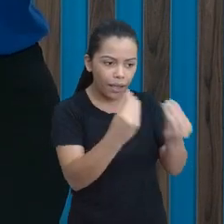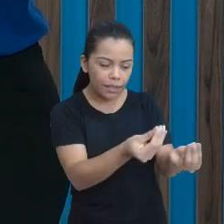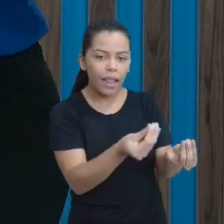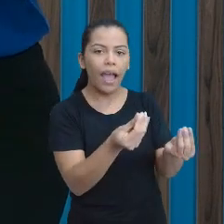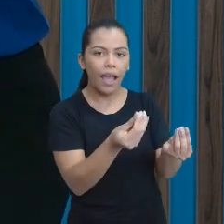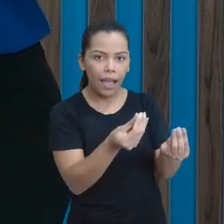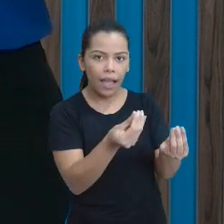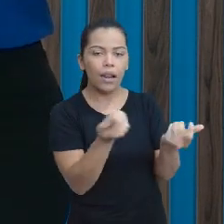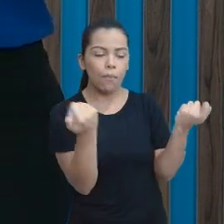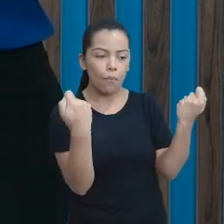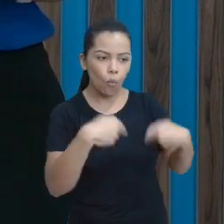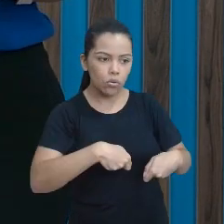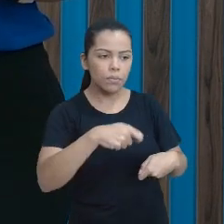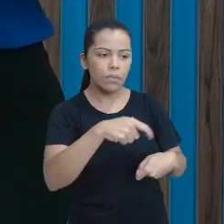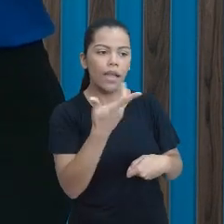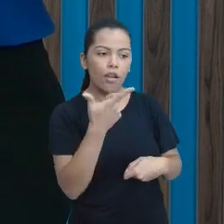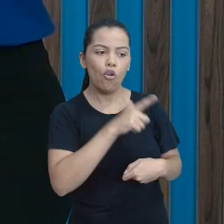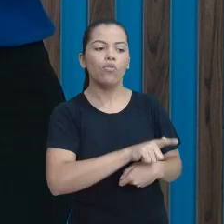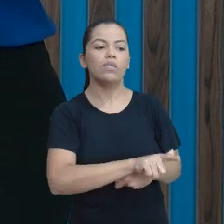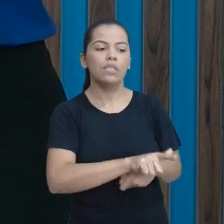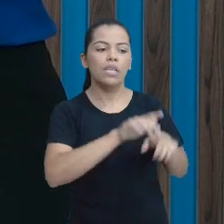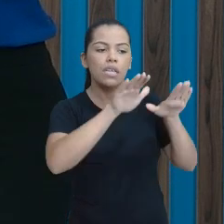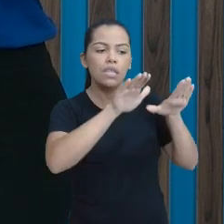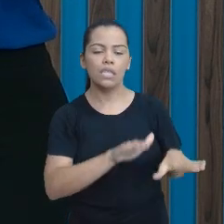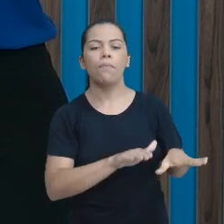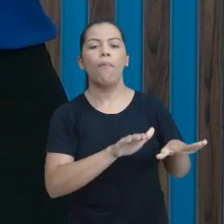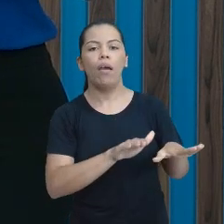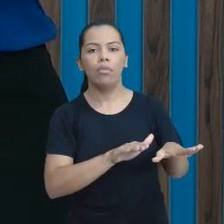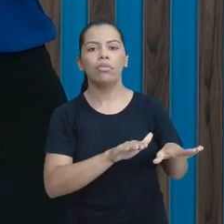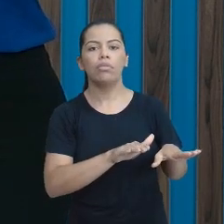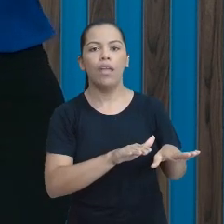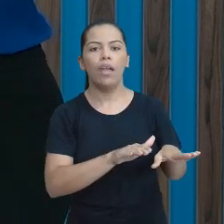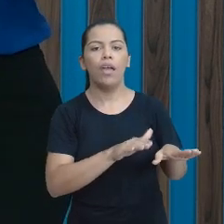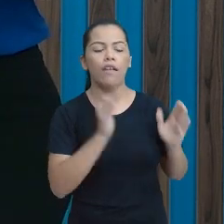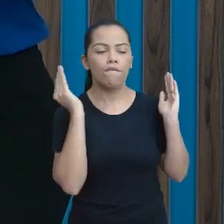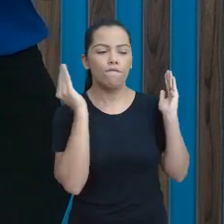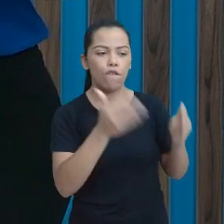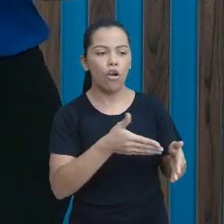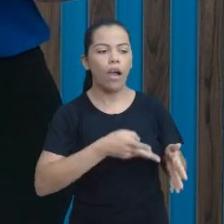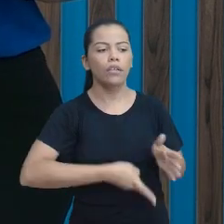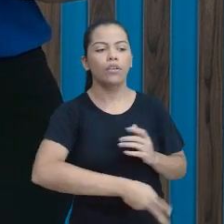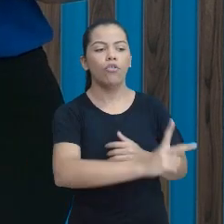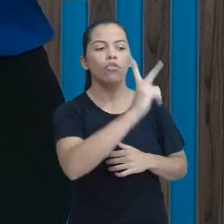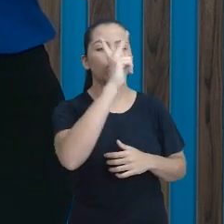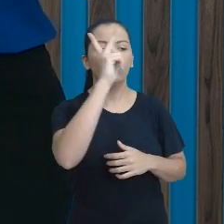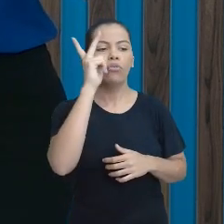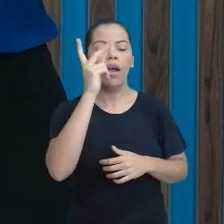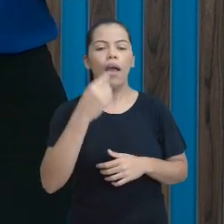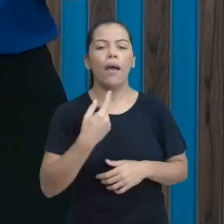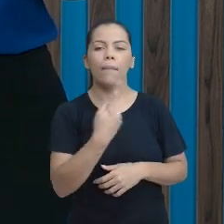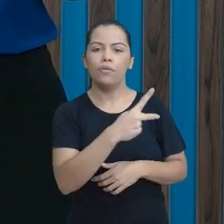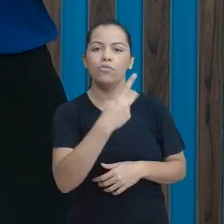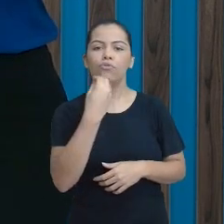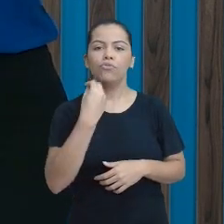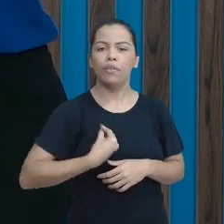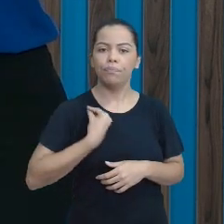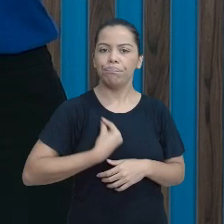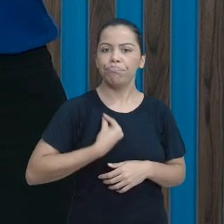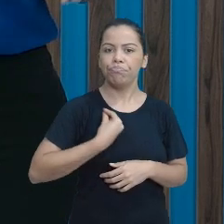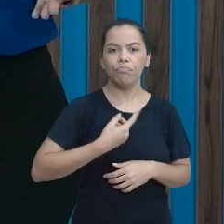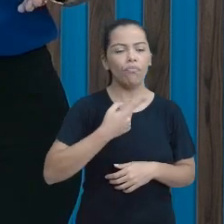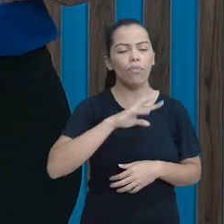se manter no seu sonho, para que ele possa se manter focado no que ele deseja para a sua vida, independente de